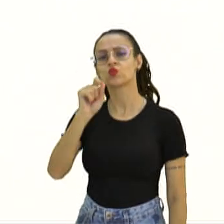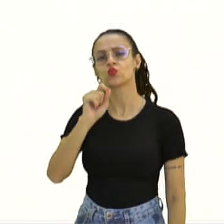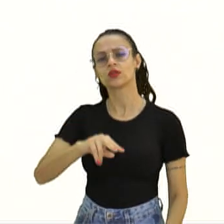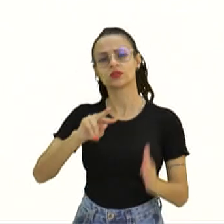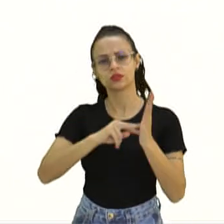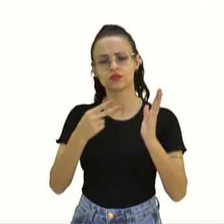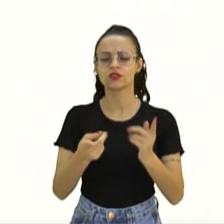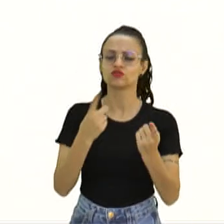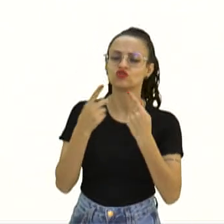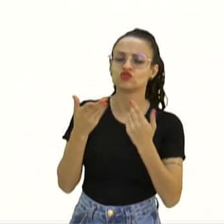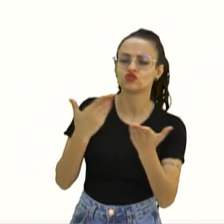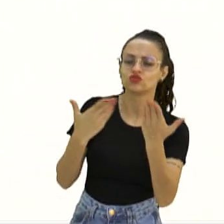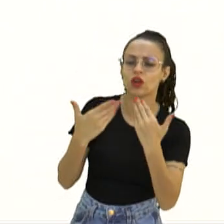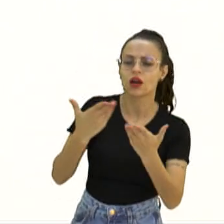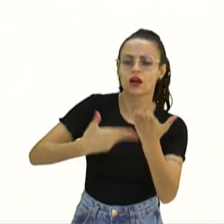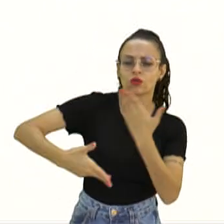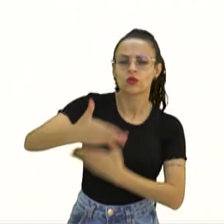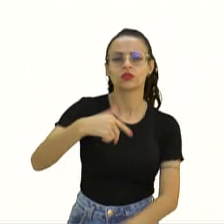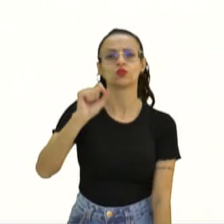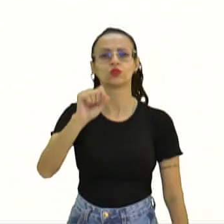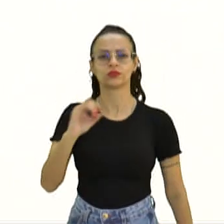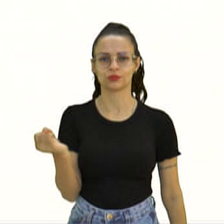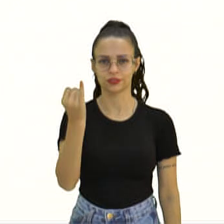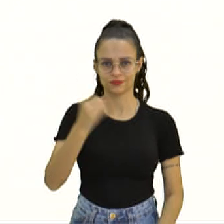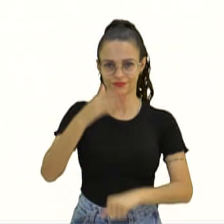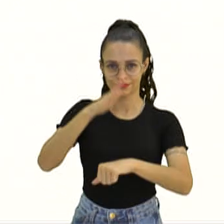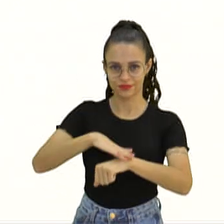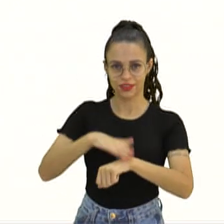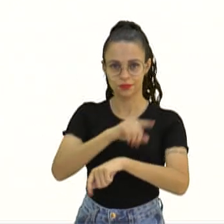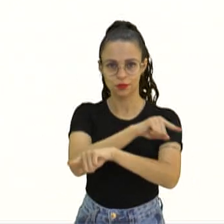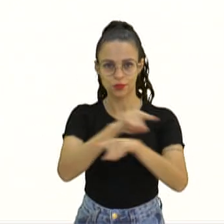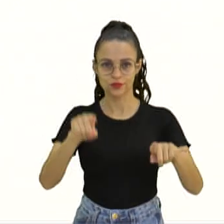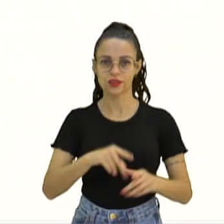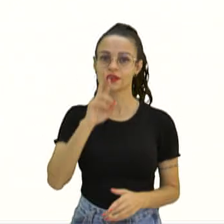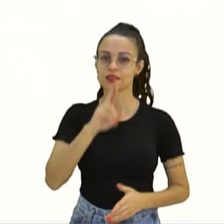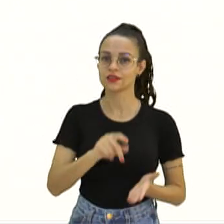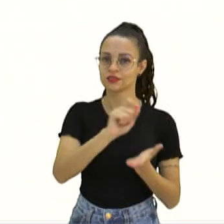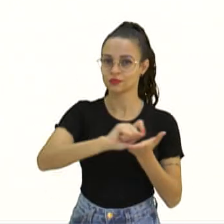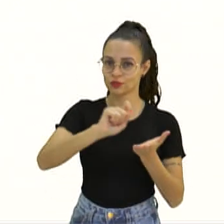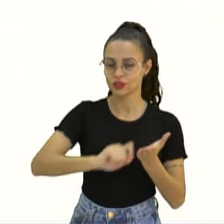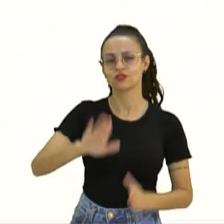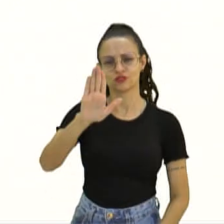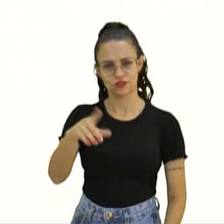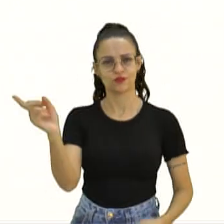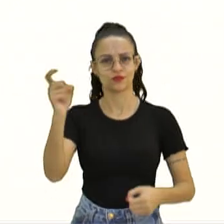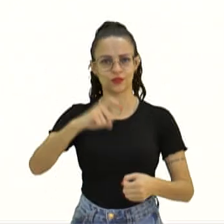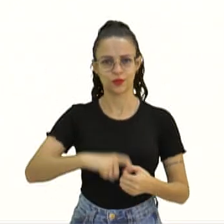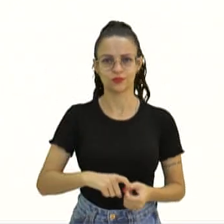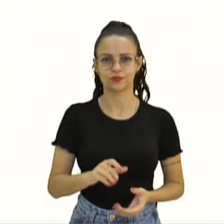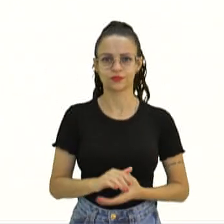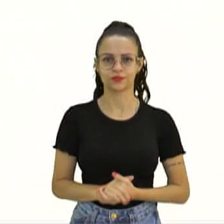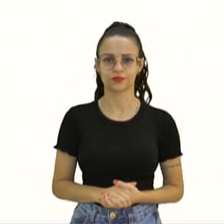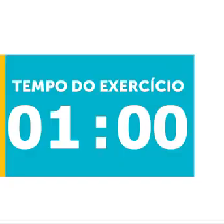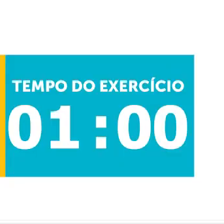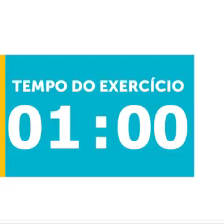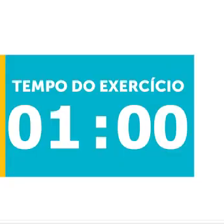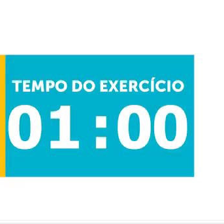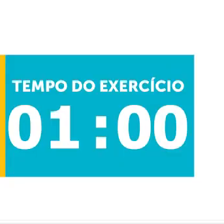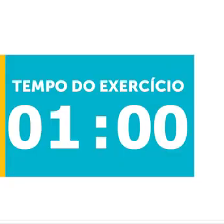diálogo e qual a sua importância Vamos dar um tempinho para você se inscrever e Logo voltamos